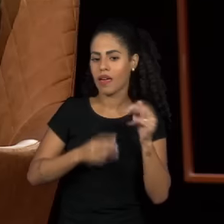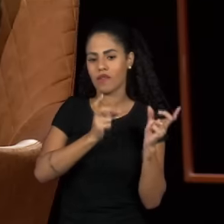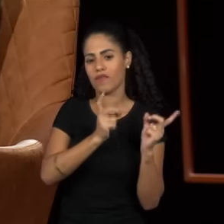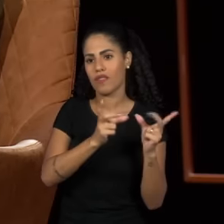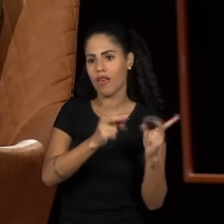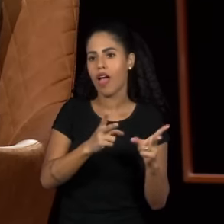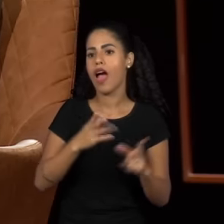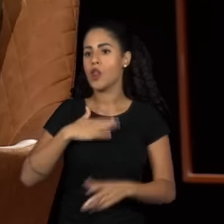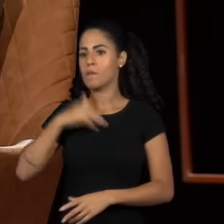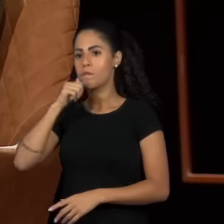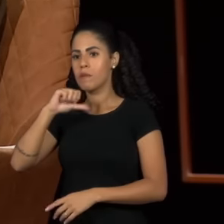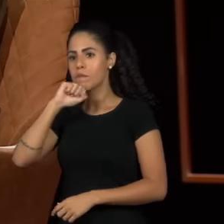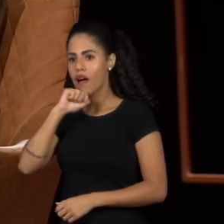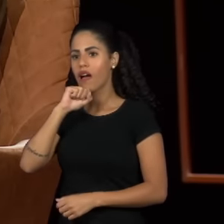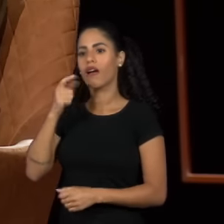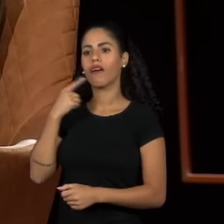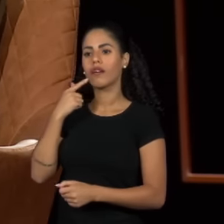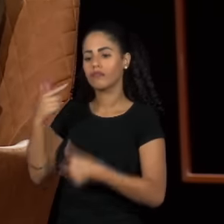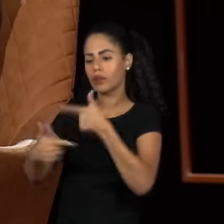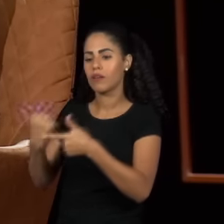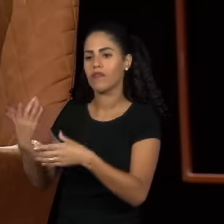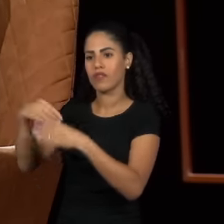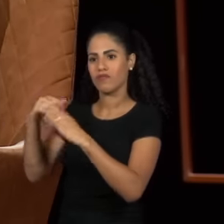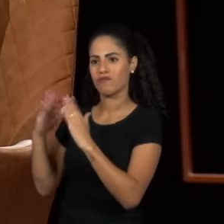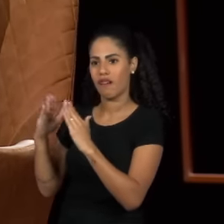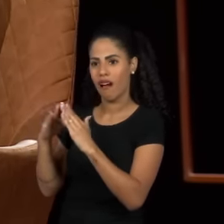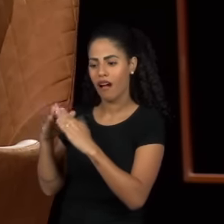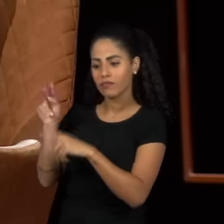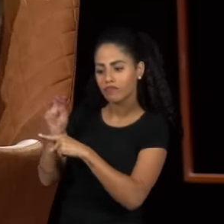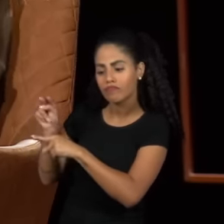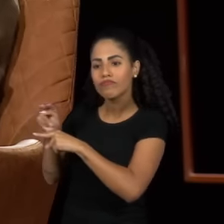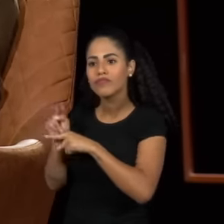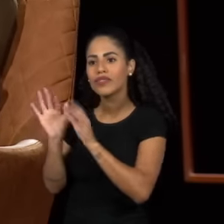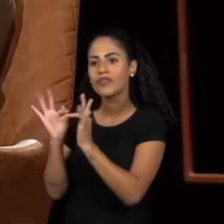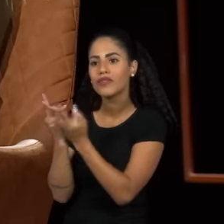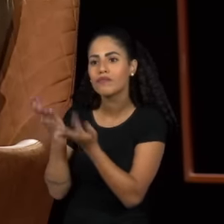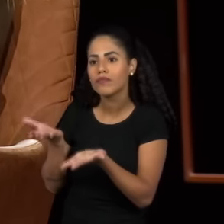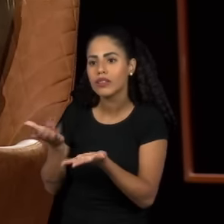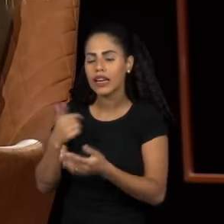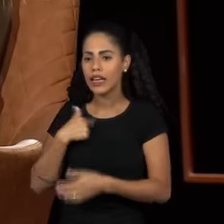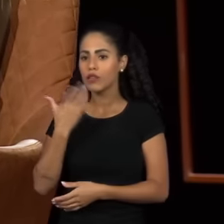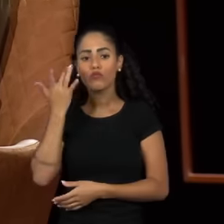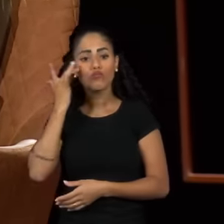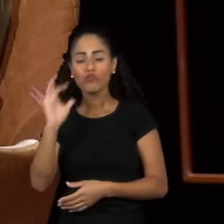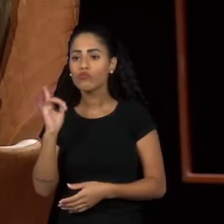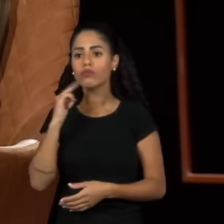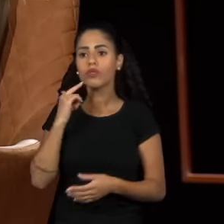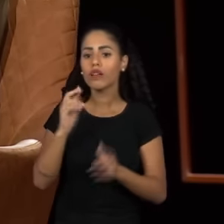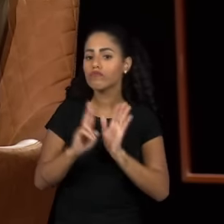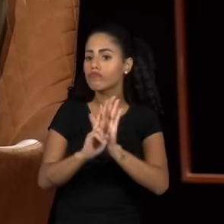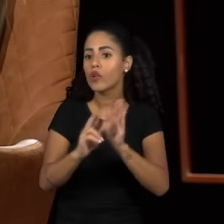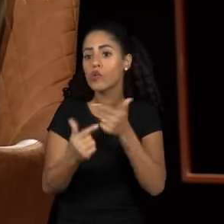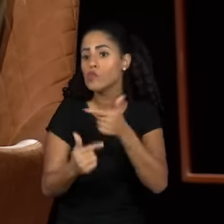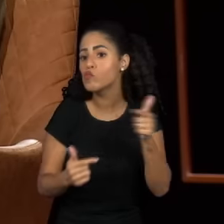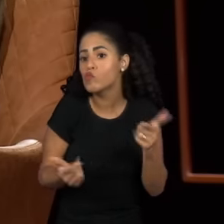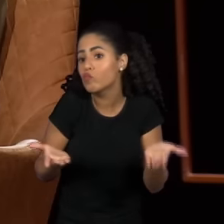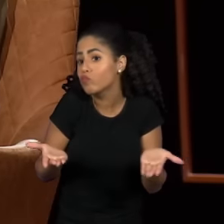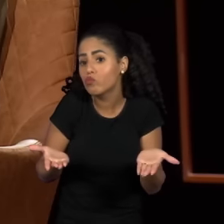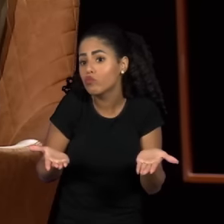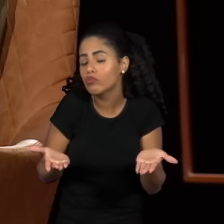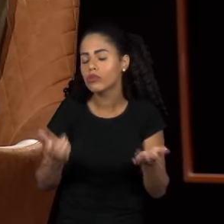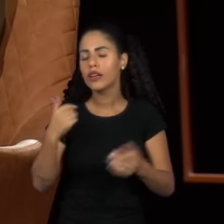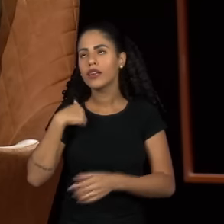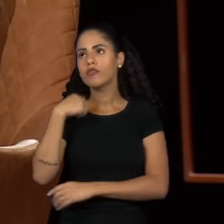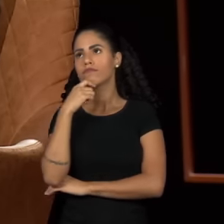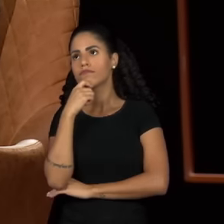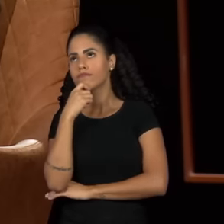casa, eu não tinha nenhum exemplo para saber que era isso que eu queria. Mas eu acho que veio por uma